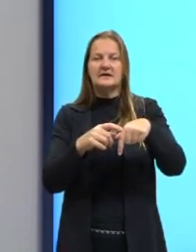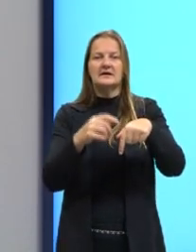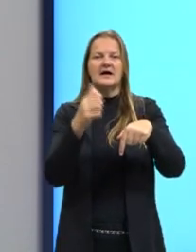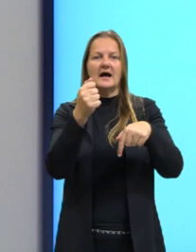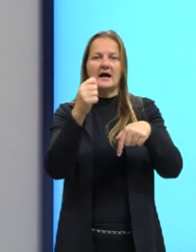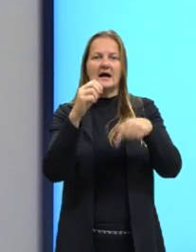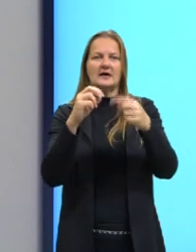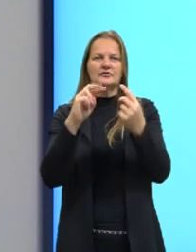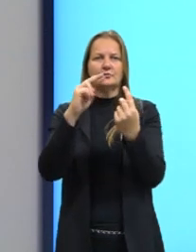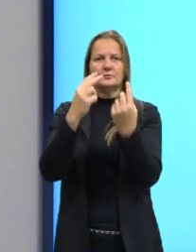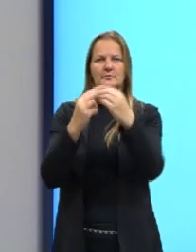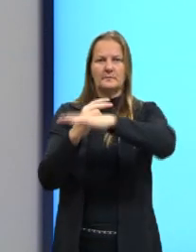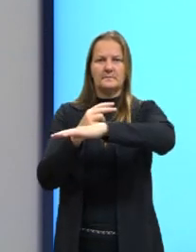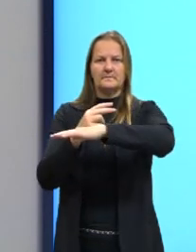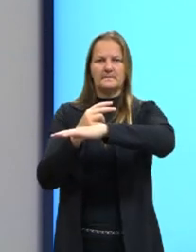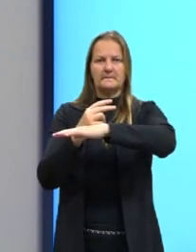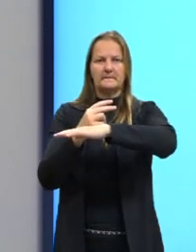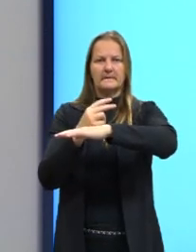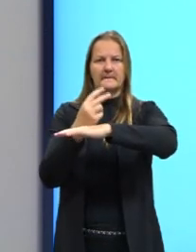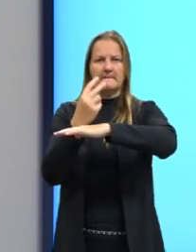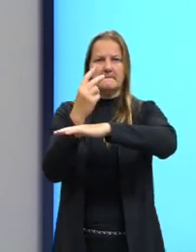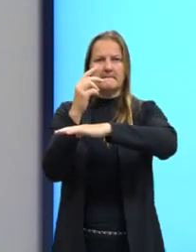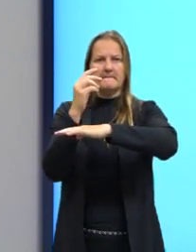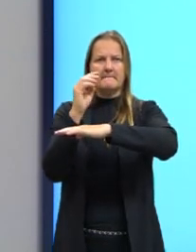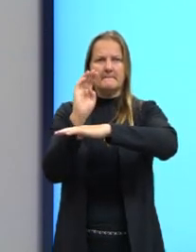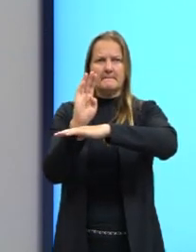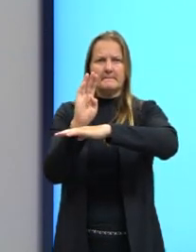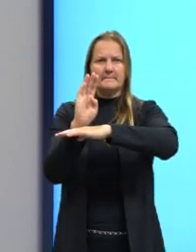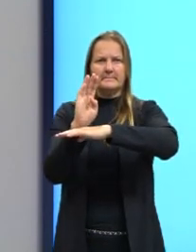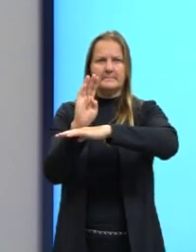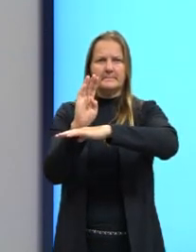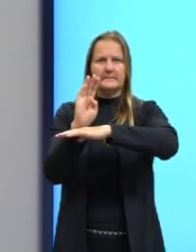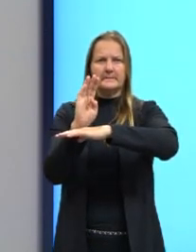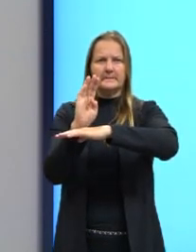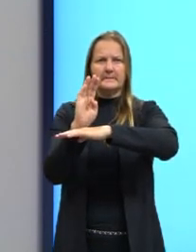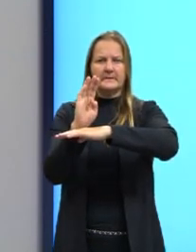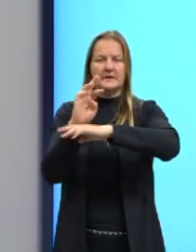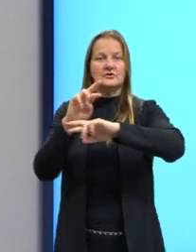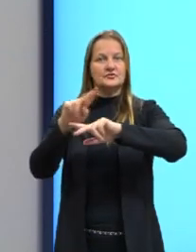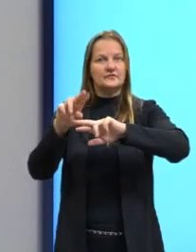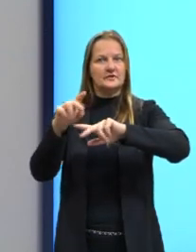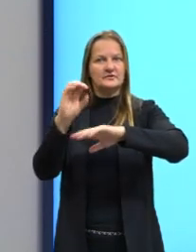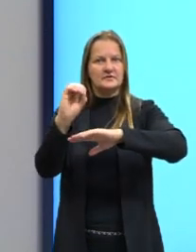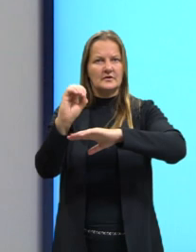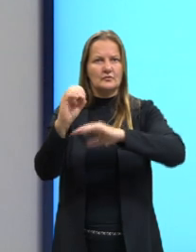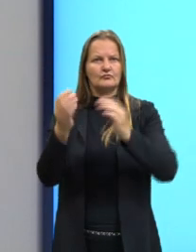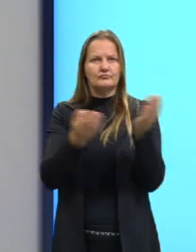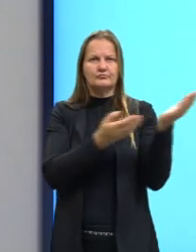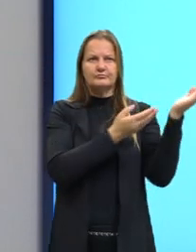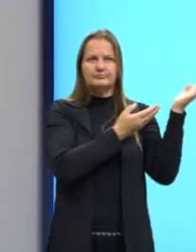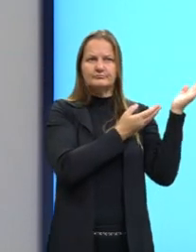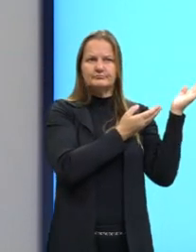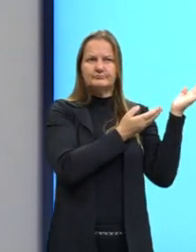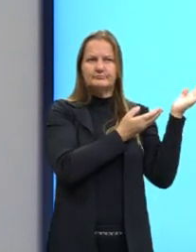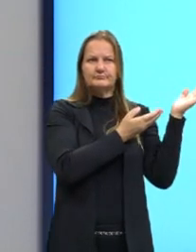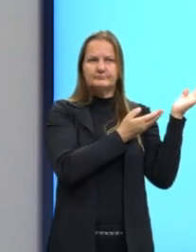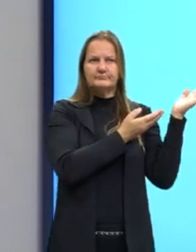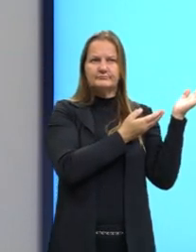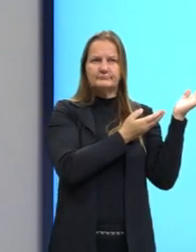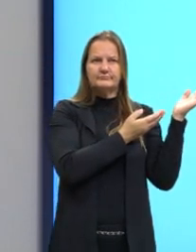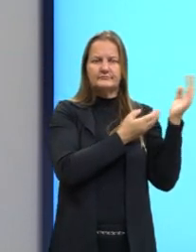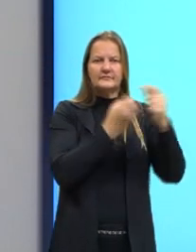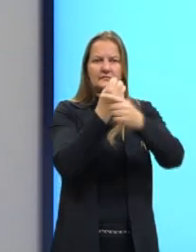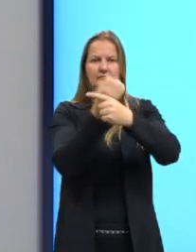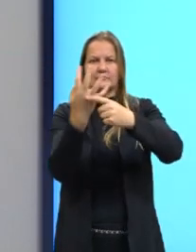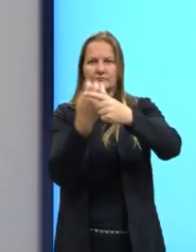para a pertencente aos inteiros e B pertencente aos inteiros diferente de zero em resumo é uma